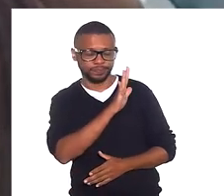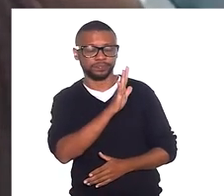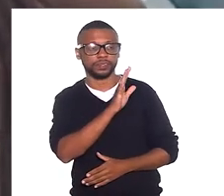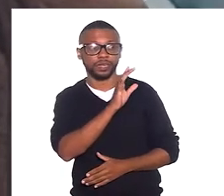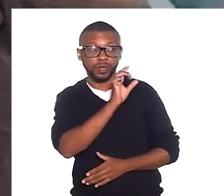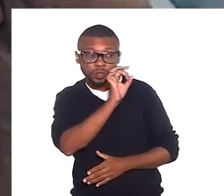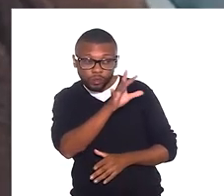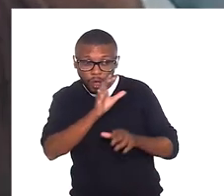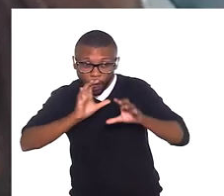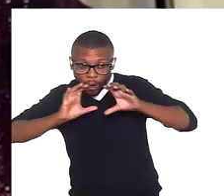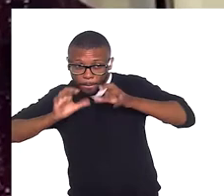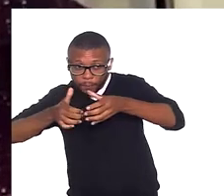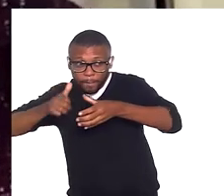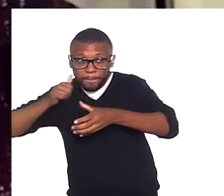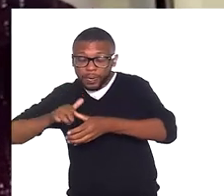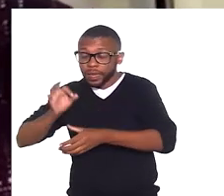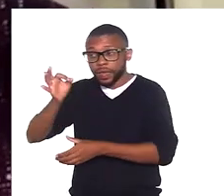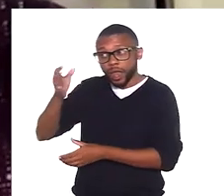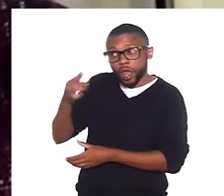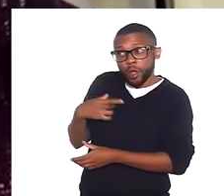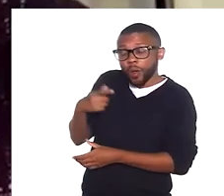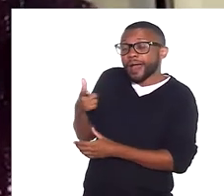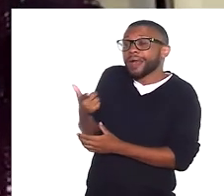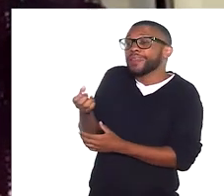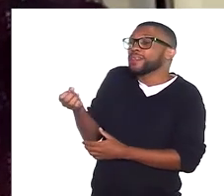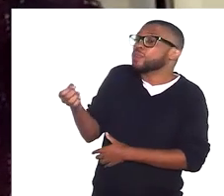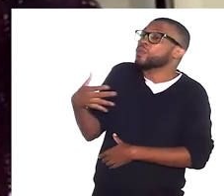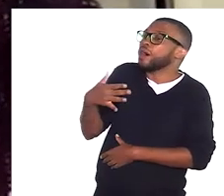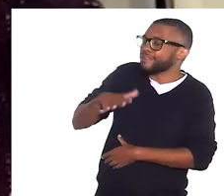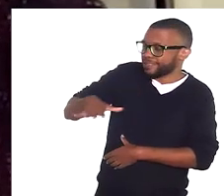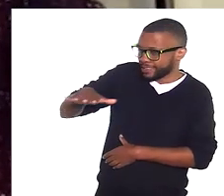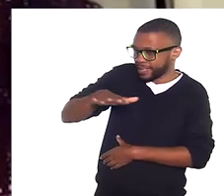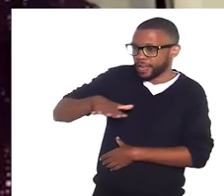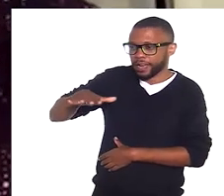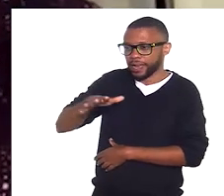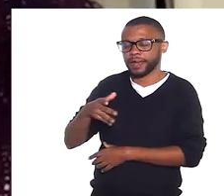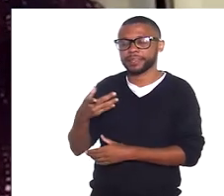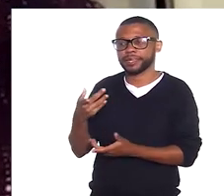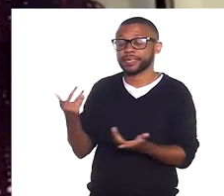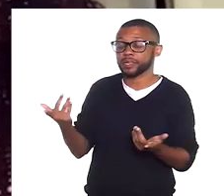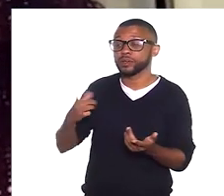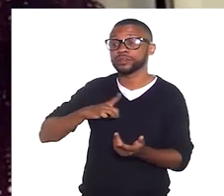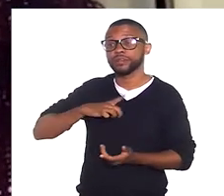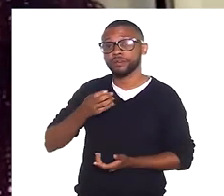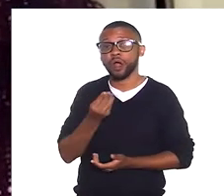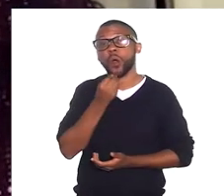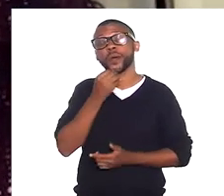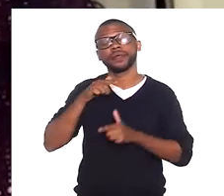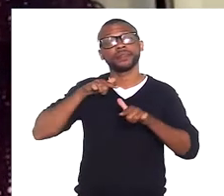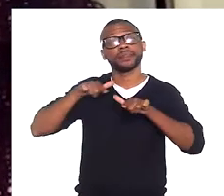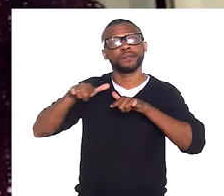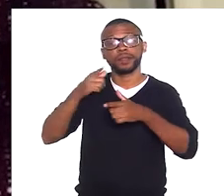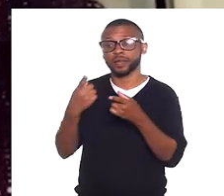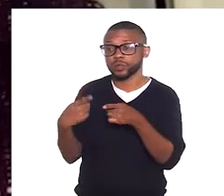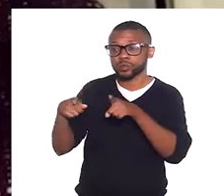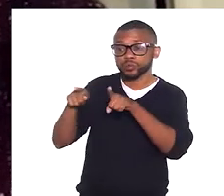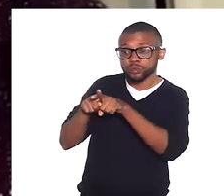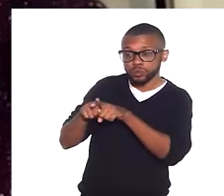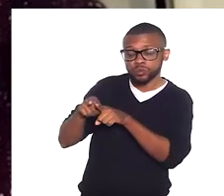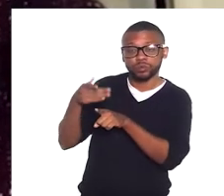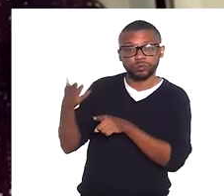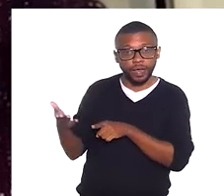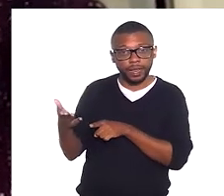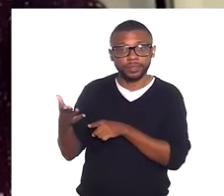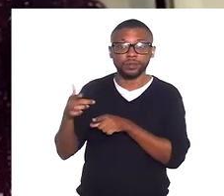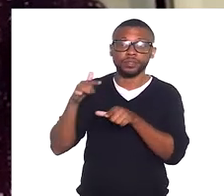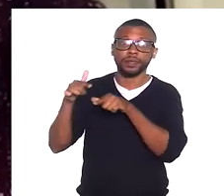pela Fernanda. Todo time. Só a gente. Eu que era pequena ali, né? E, então, eu tive a oportunidade de trabalhar com